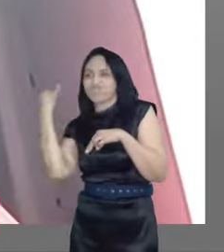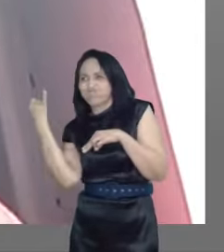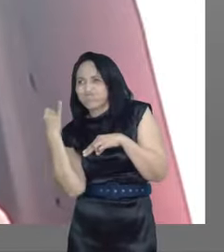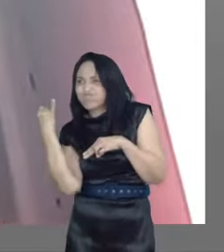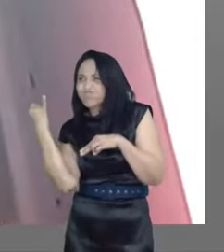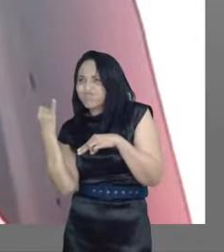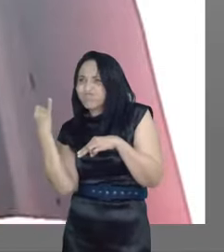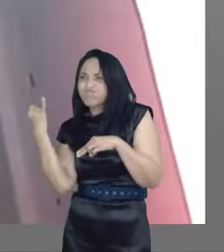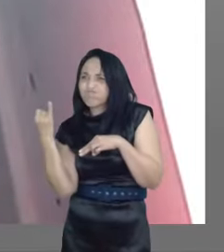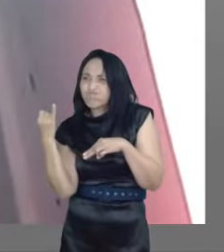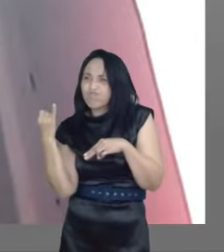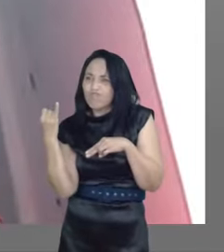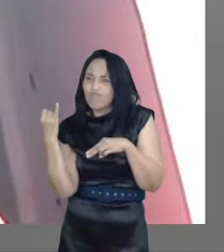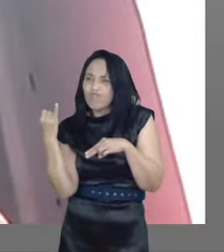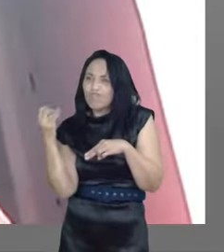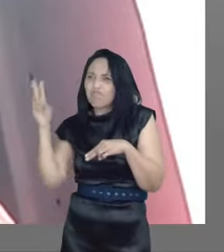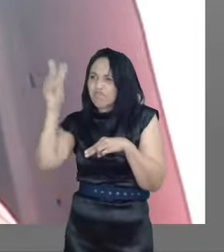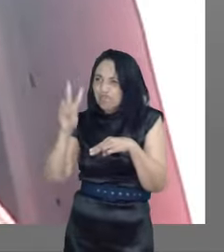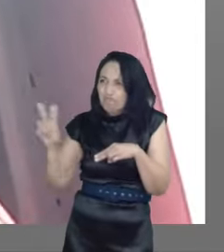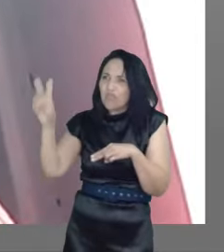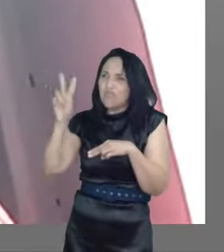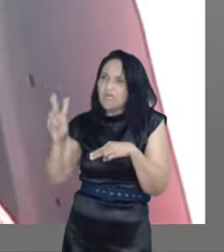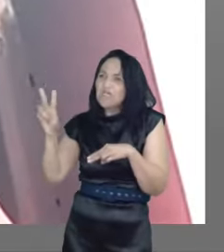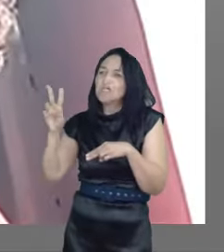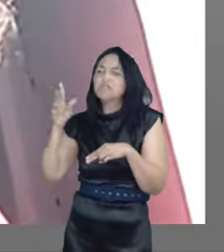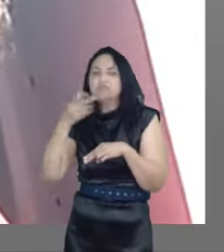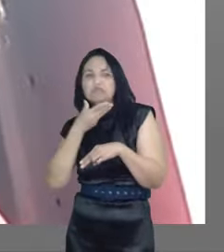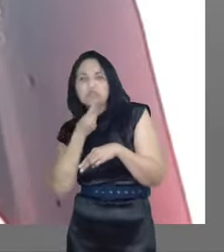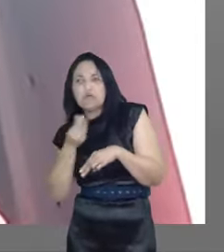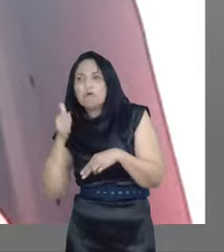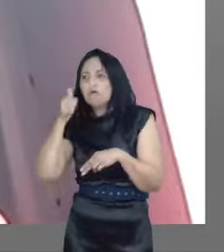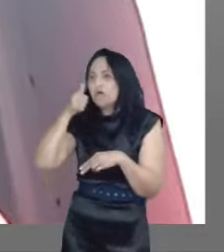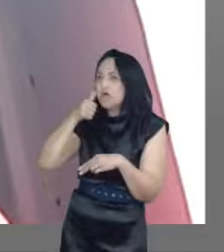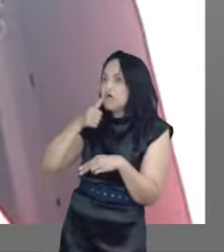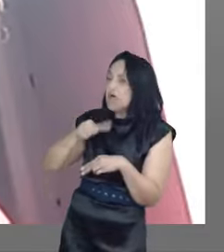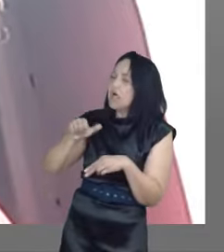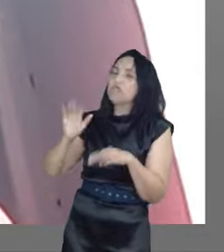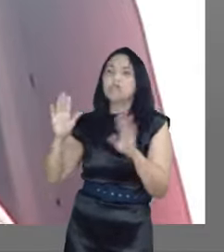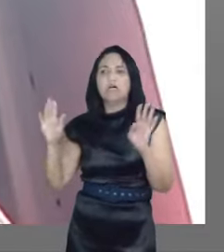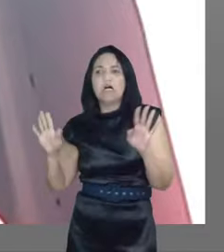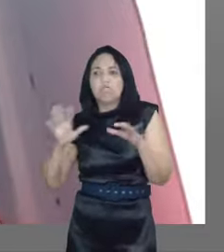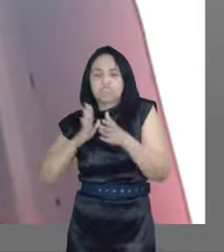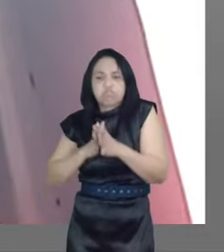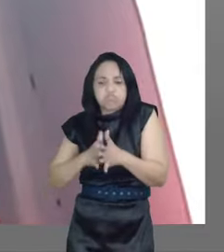mais, com vereadores e vereadores, olha,